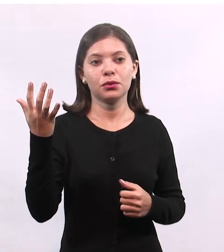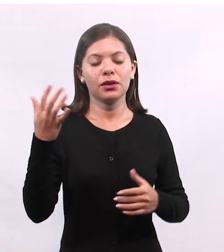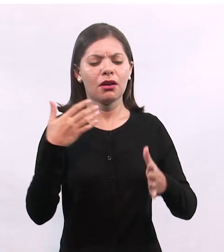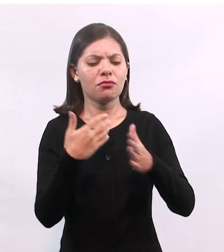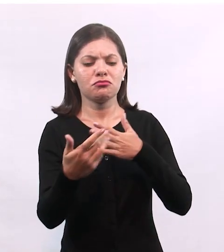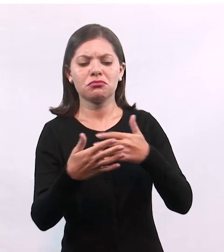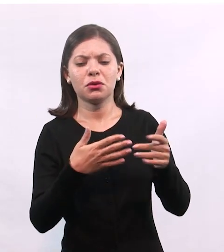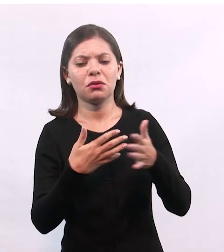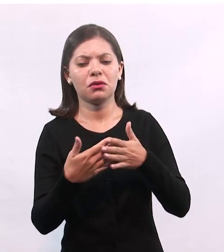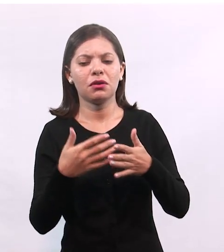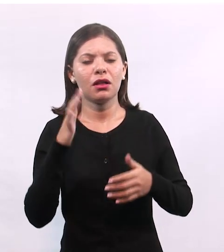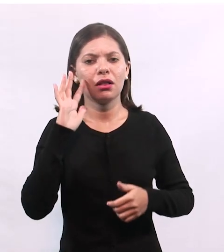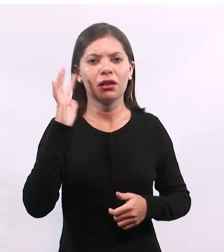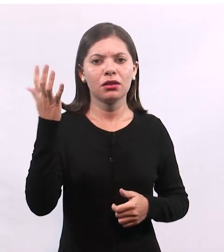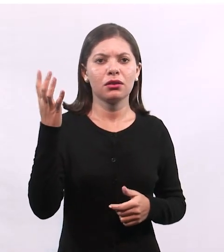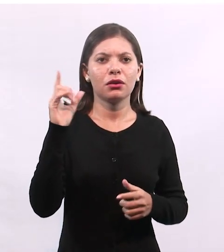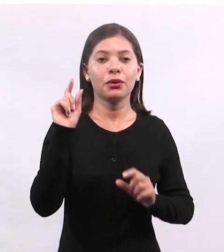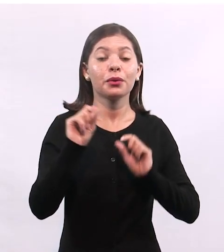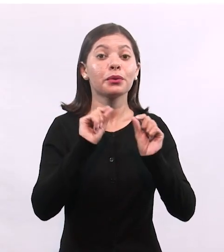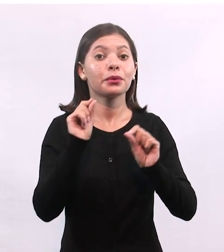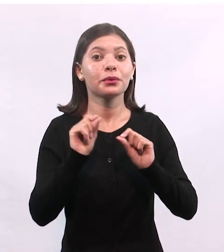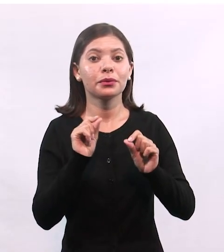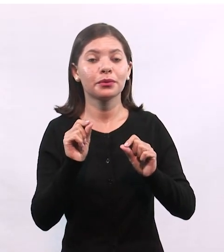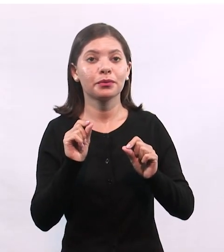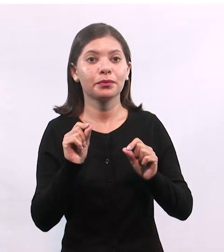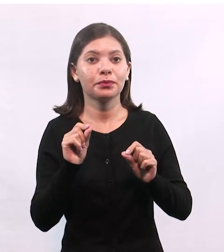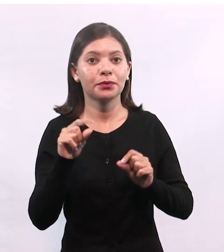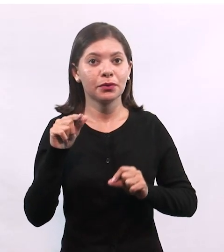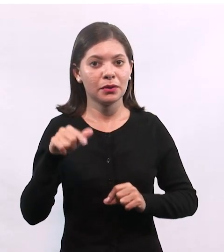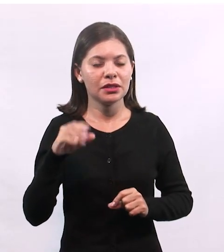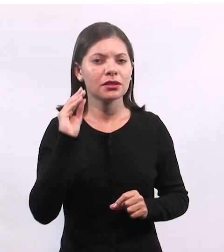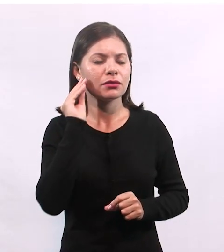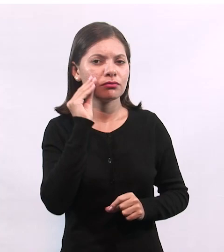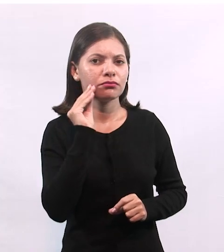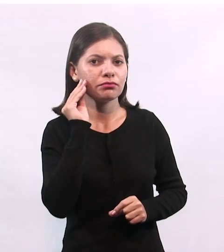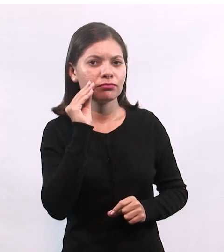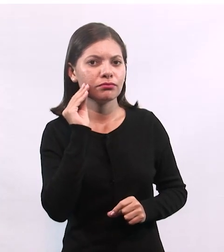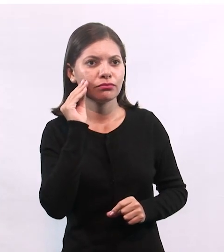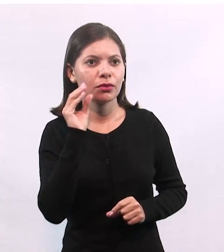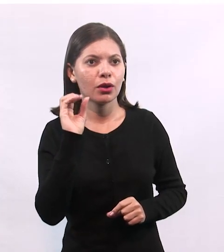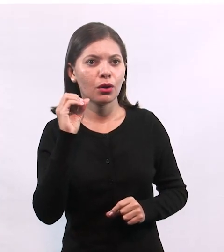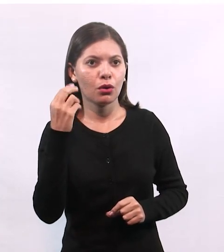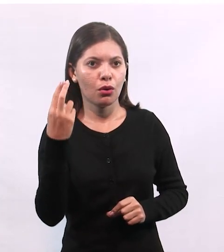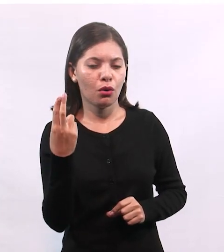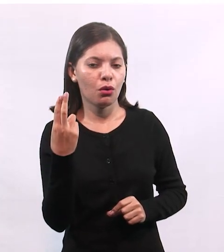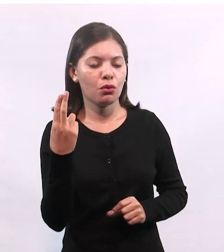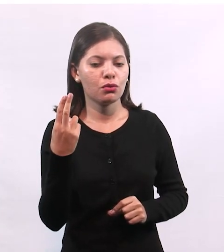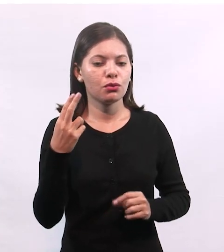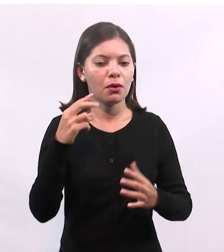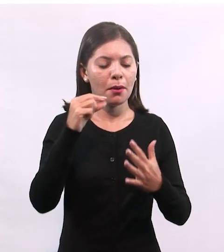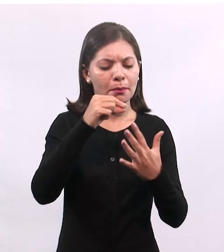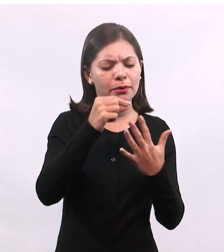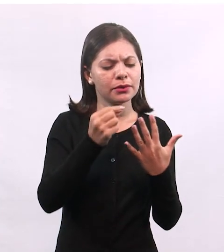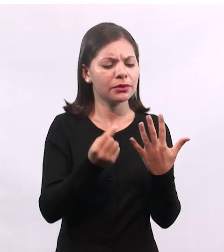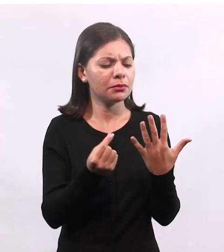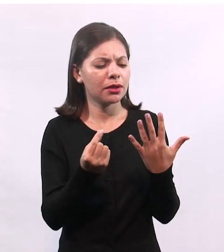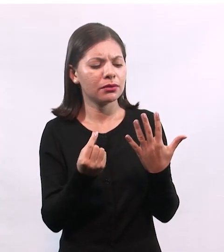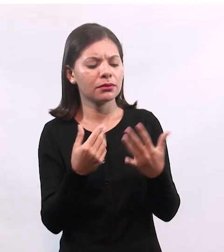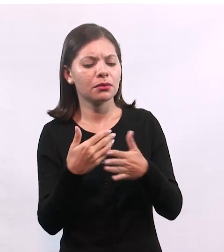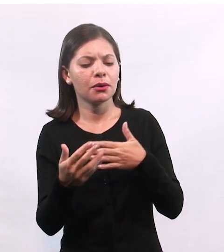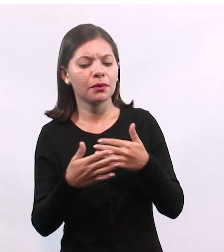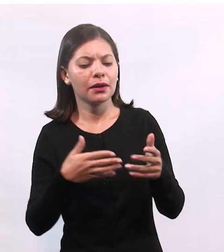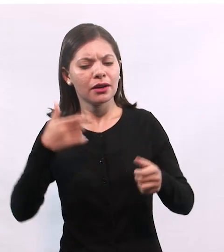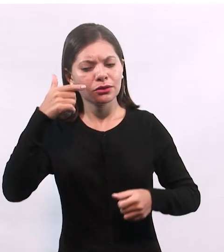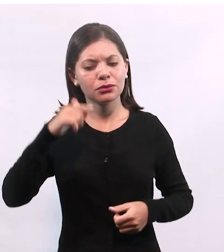aleatório quando esse experimento ou um procedimento qualquer se